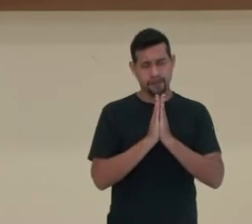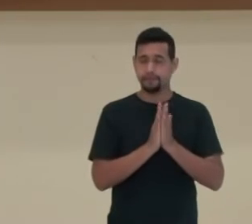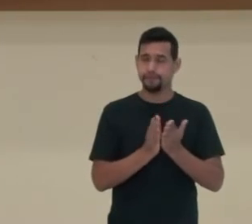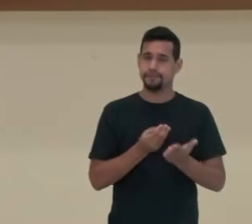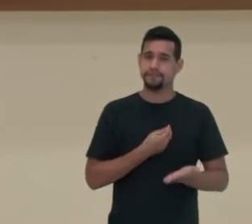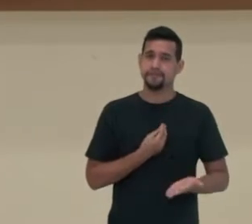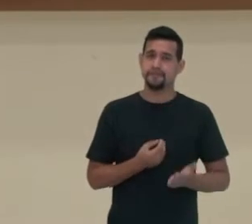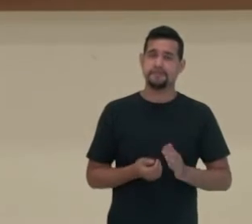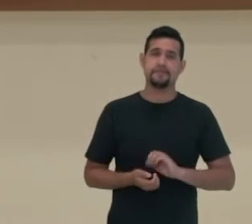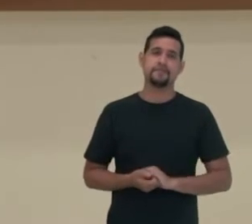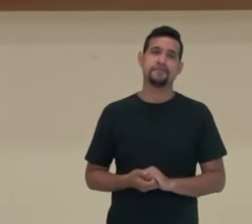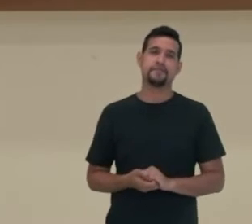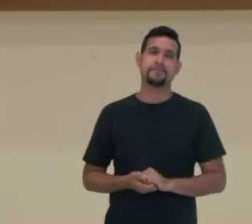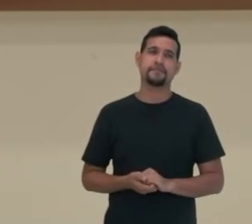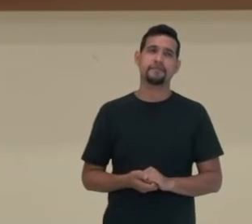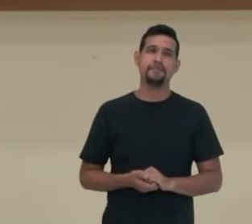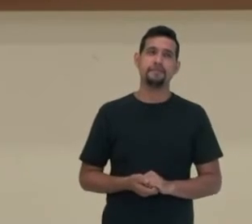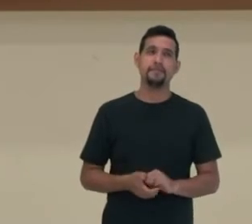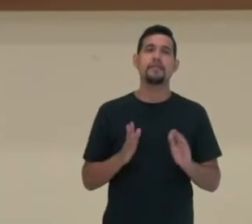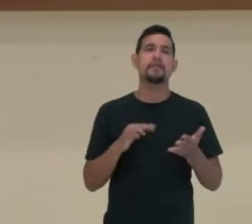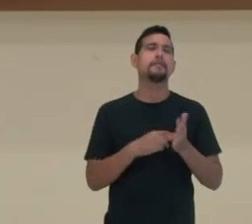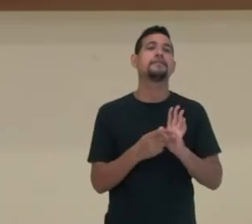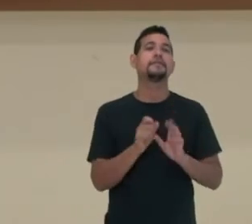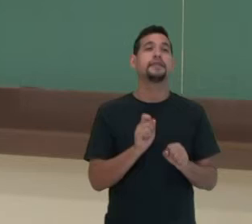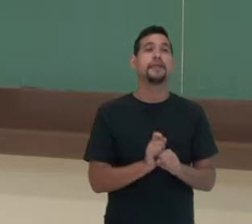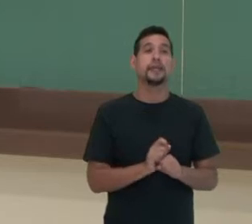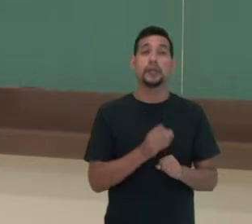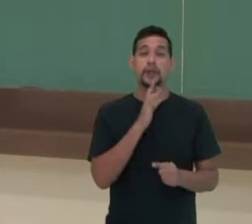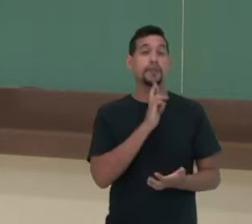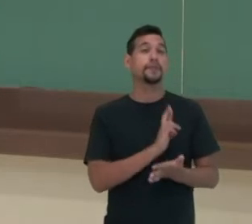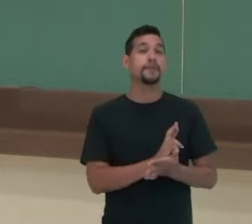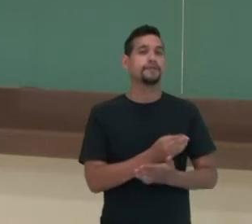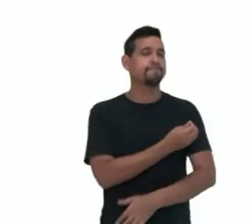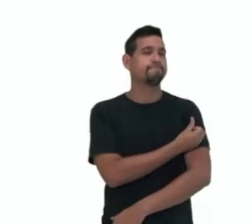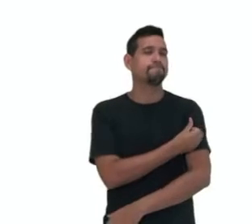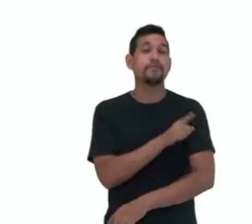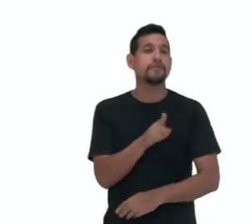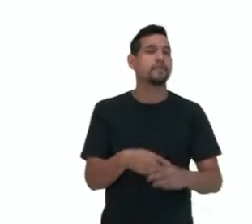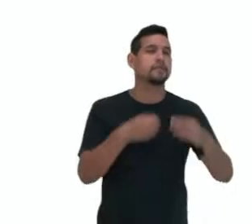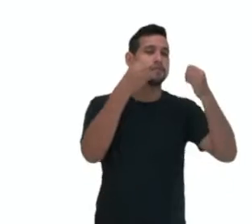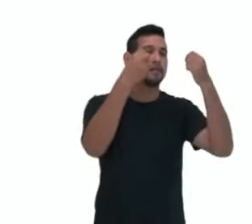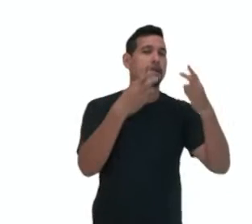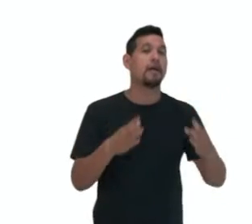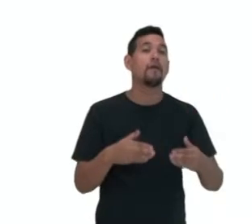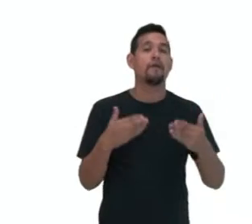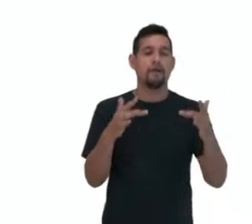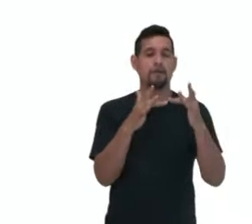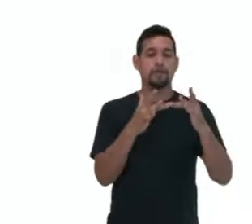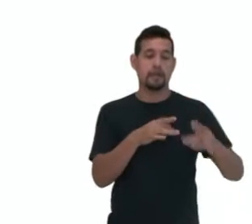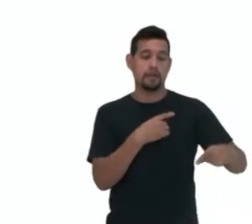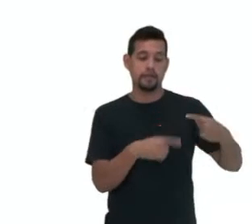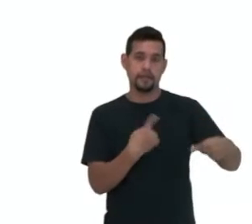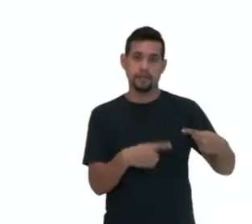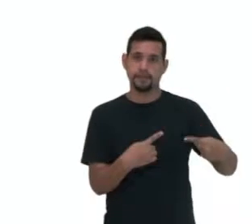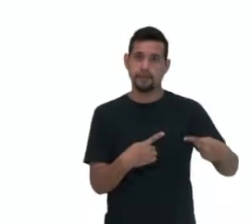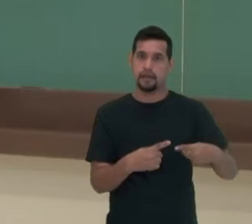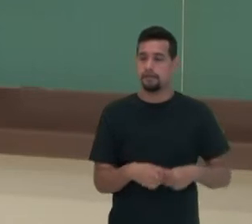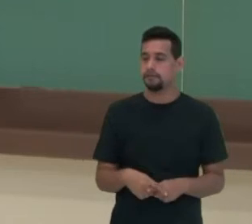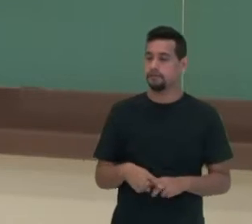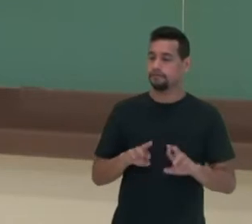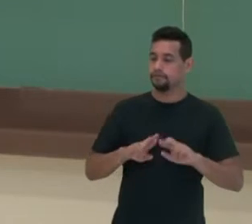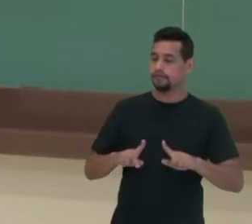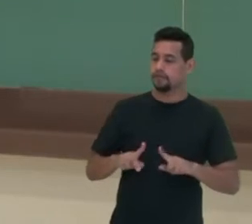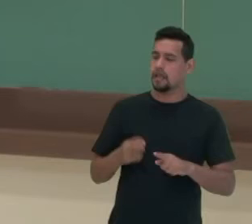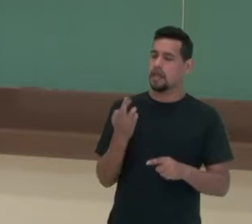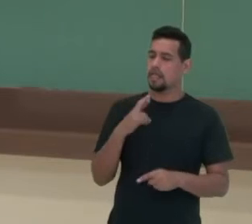terrena. Copie seu caderno e responda, galerinha do sexto ano. Explique qual a relação entre política, religião e